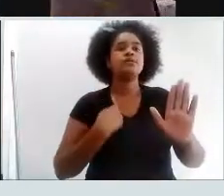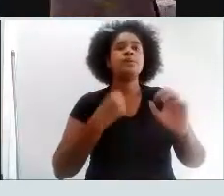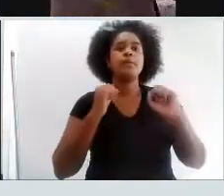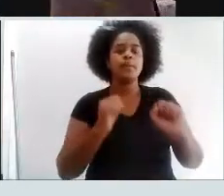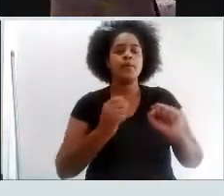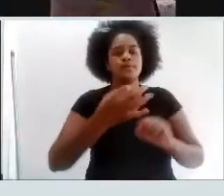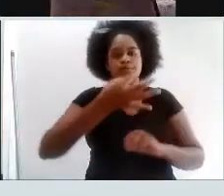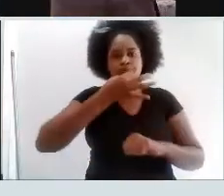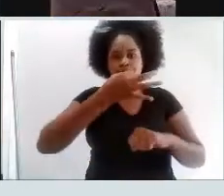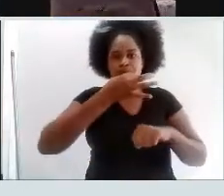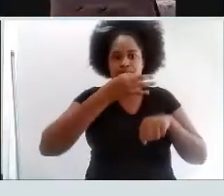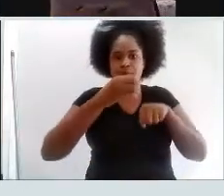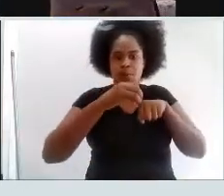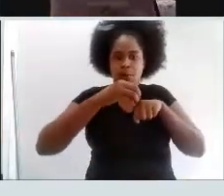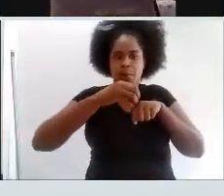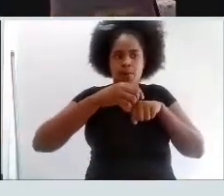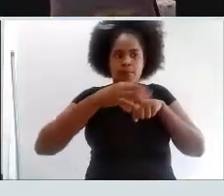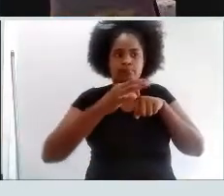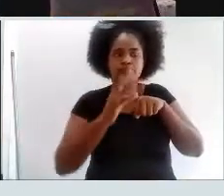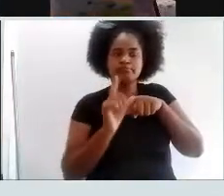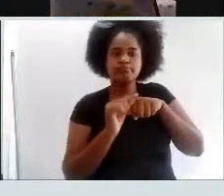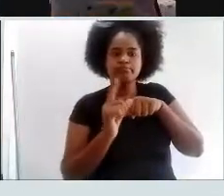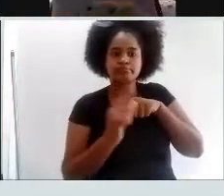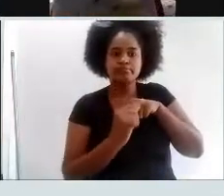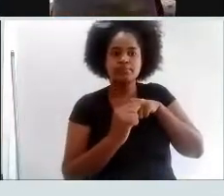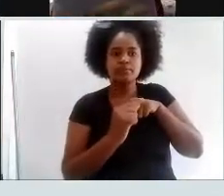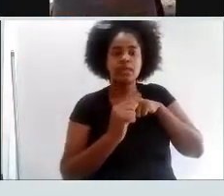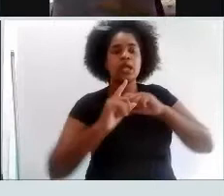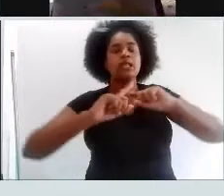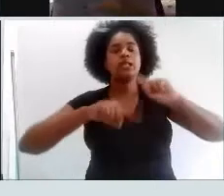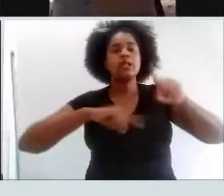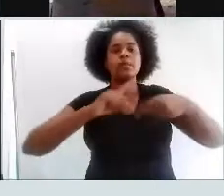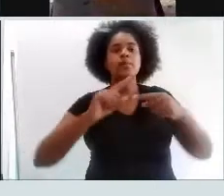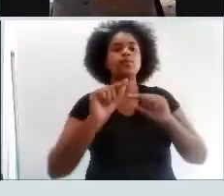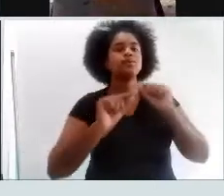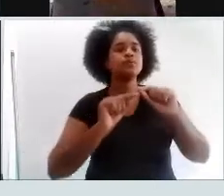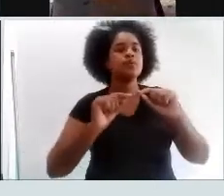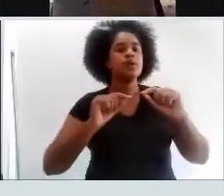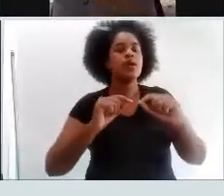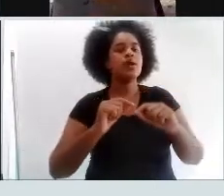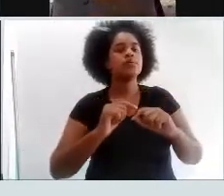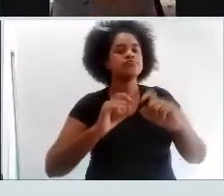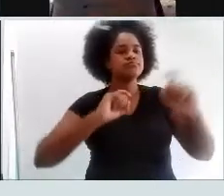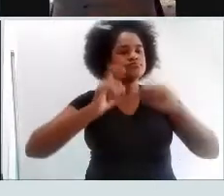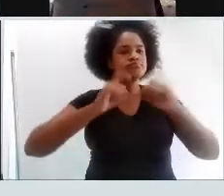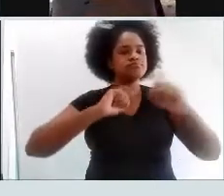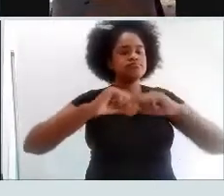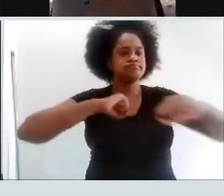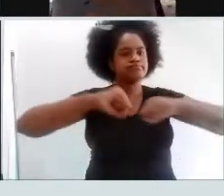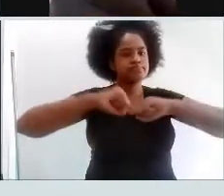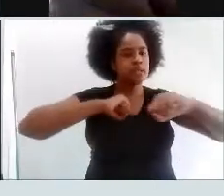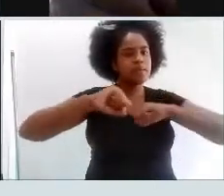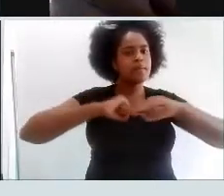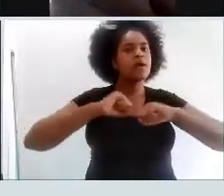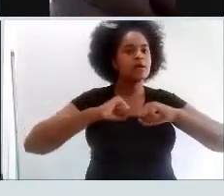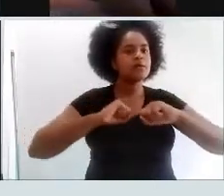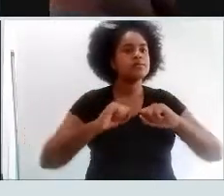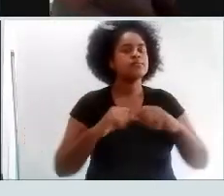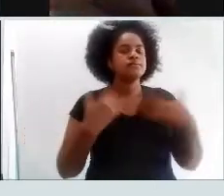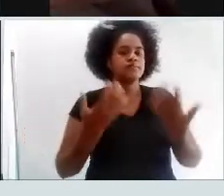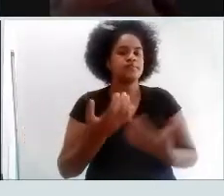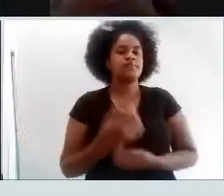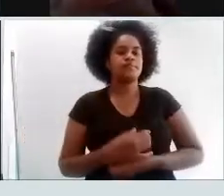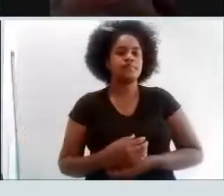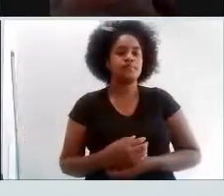opiniões e depois refutar, né, literalmente rebater aquela opinião. Por exemplo, eu acredito que a educação brasileira